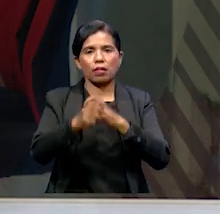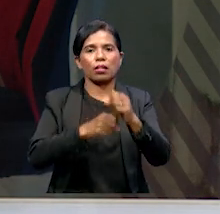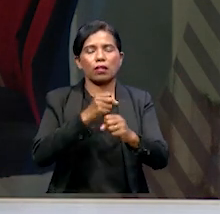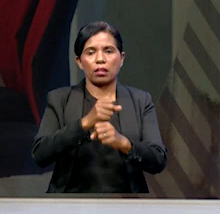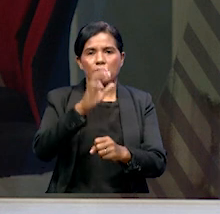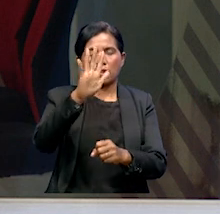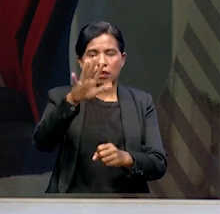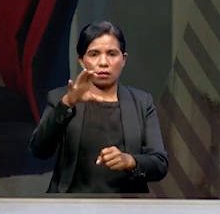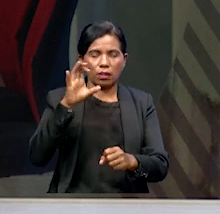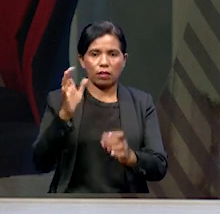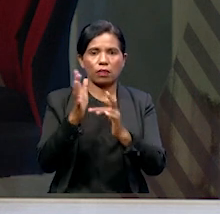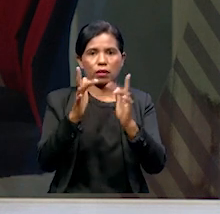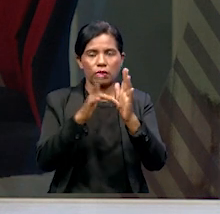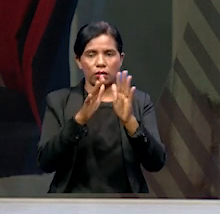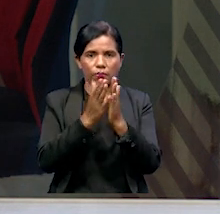Lima, evangelização.